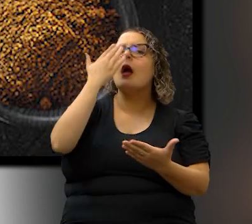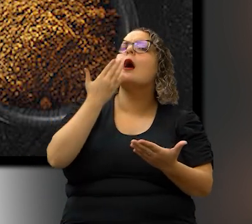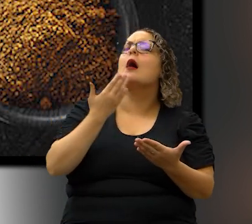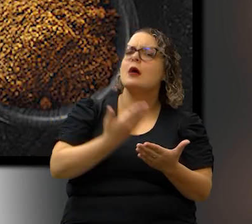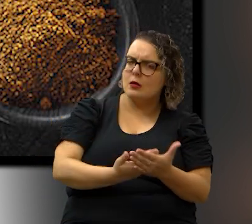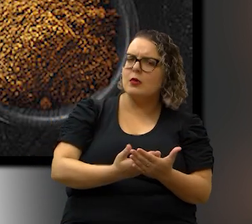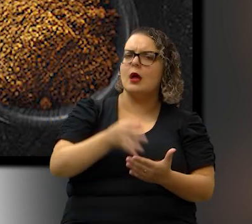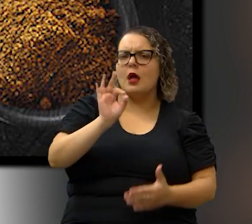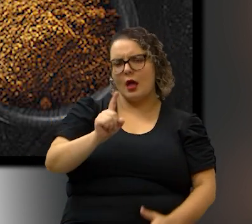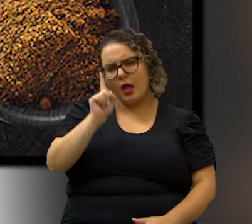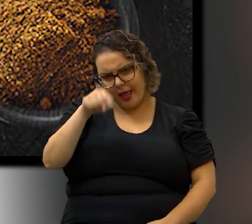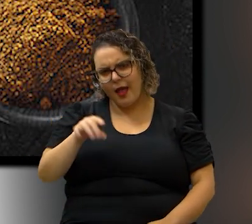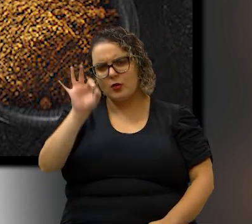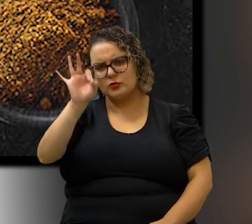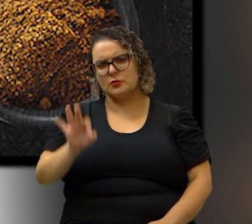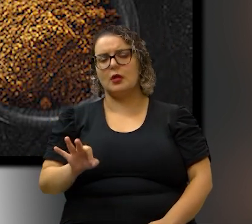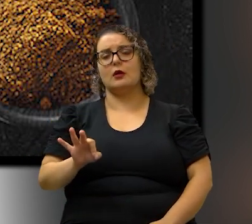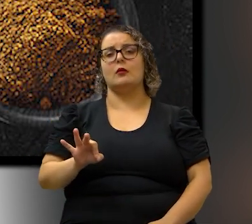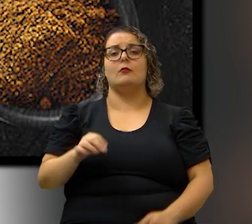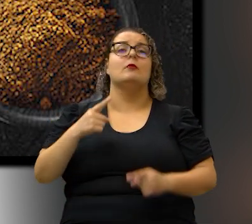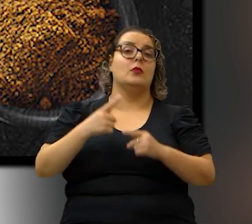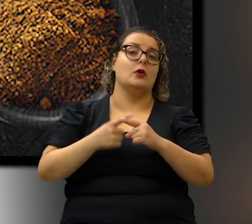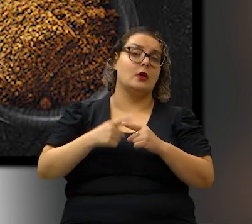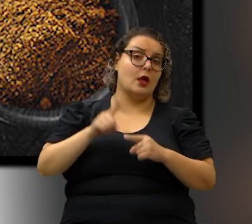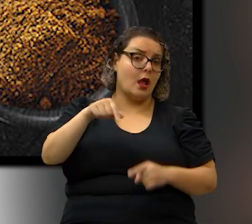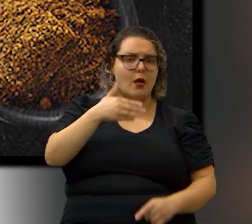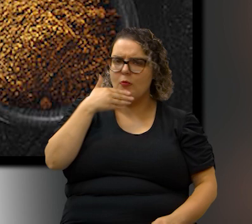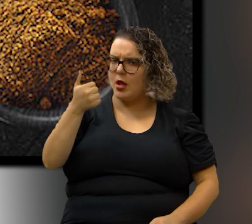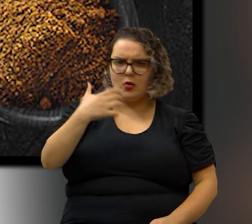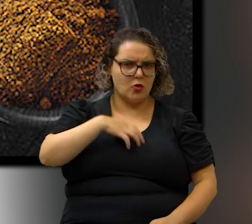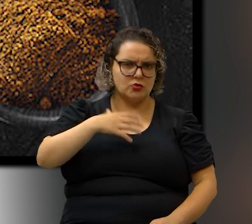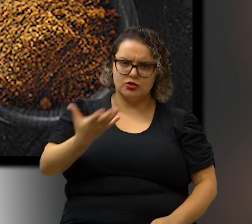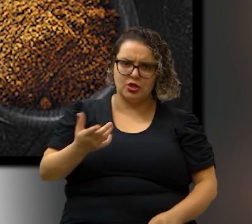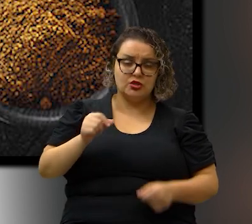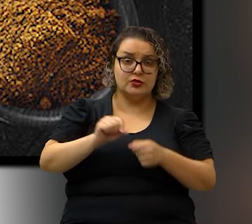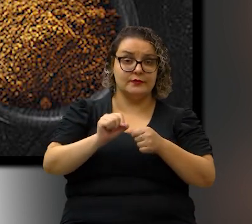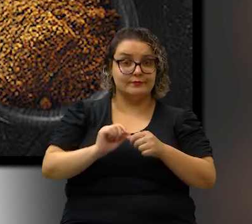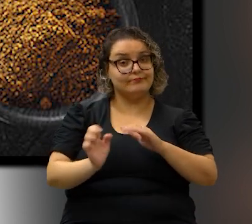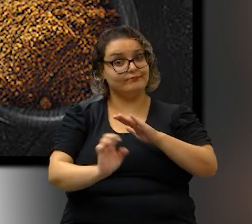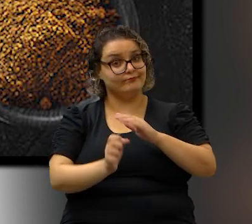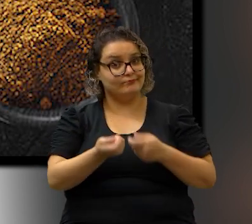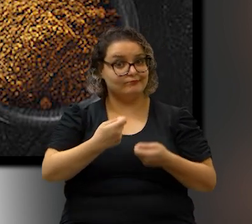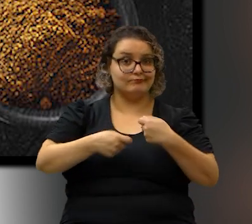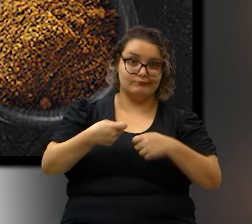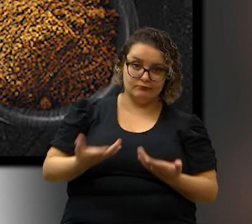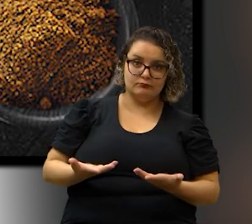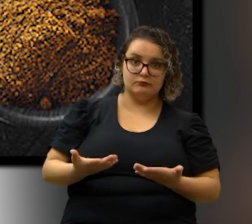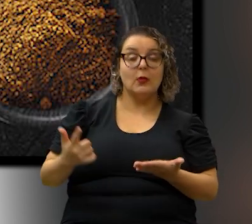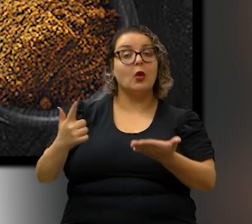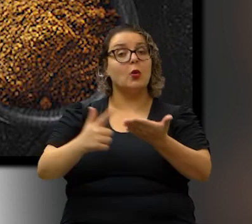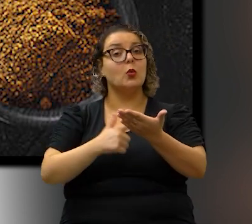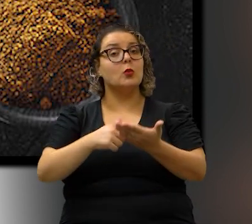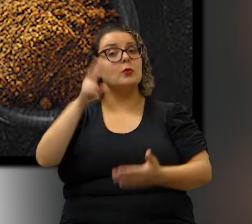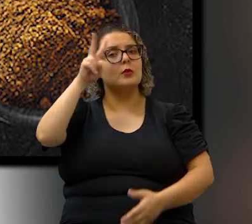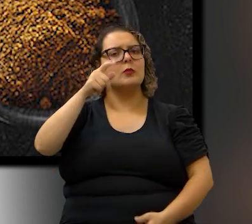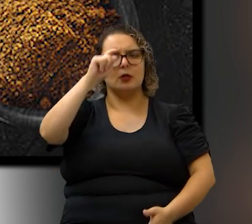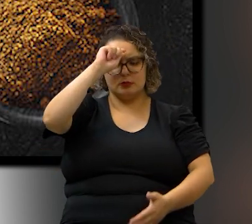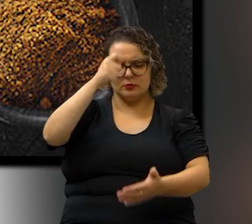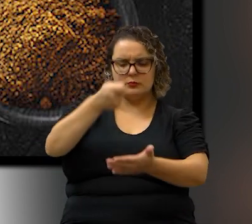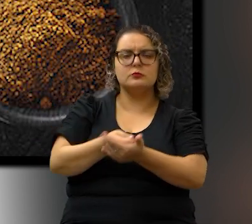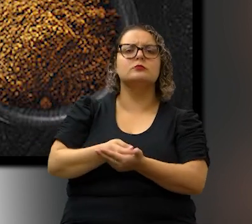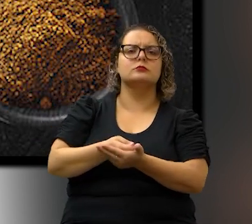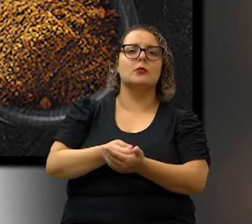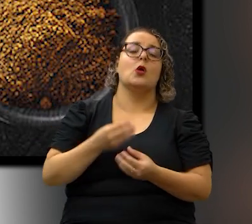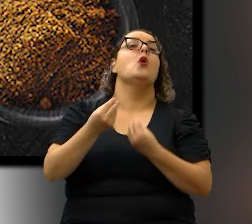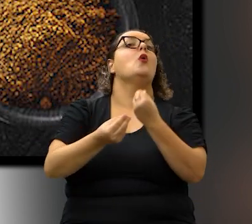líderes que acreditam que isso é o certo, quanto porque essa é a melhor forma de fazer negócios. O livro é uma